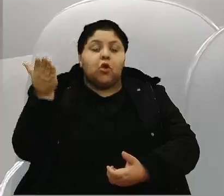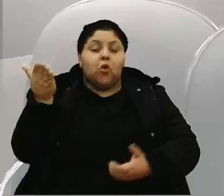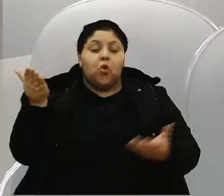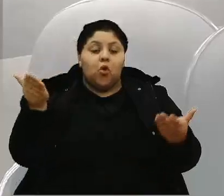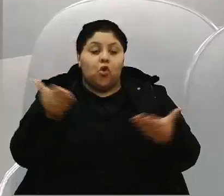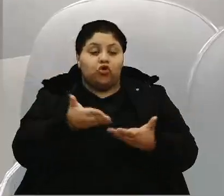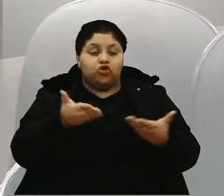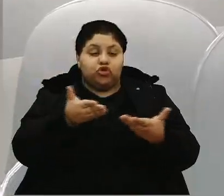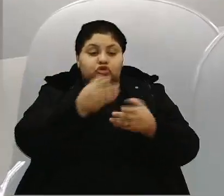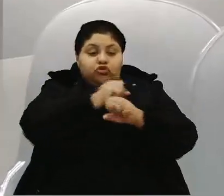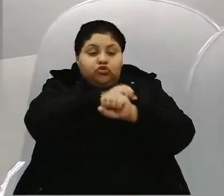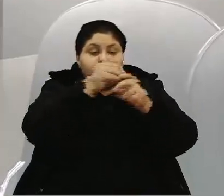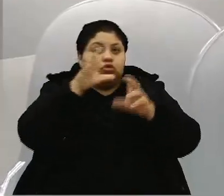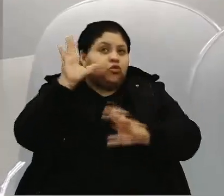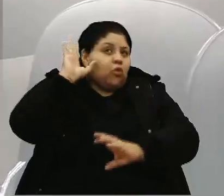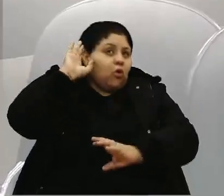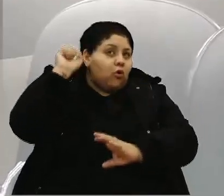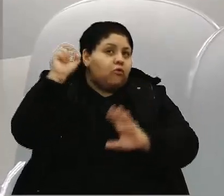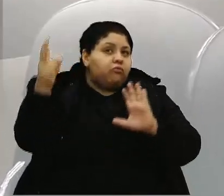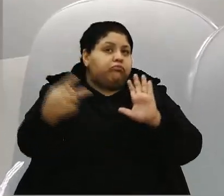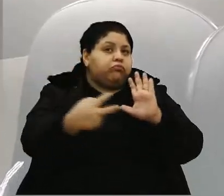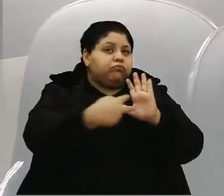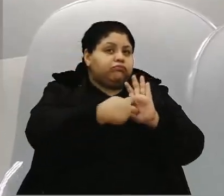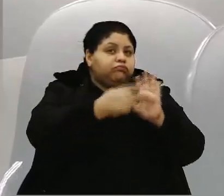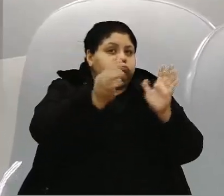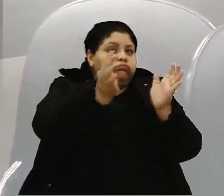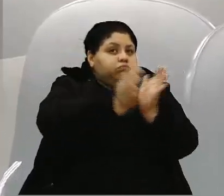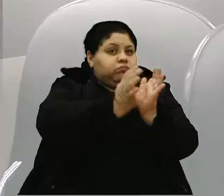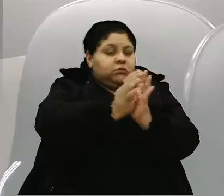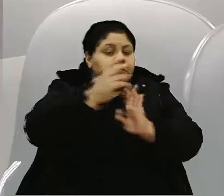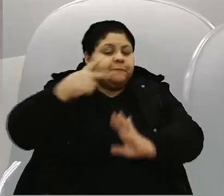a manhã ouvindo atentamente meus colegas